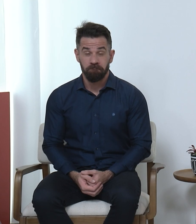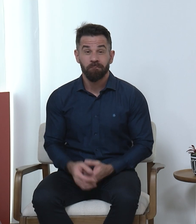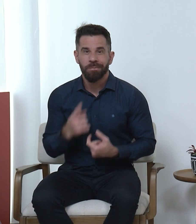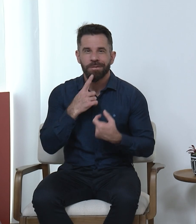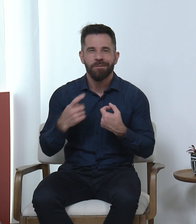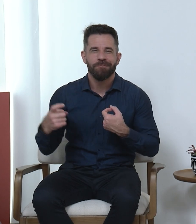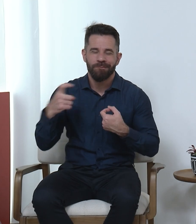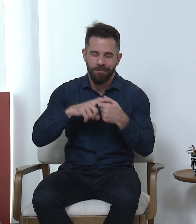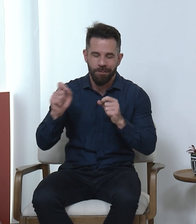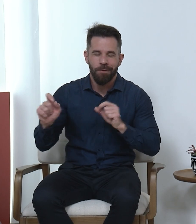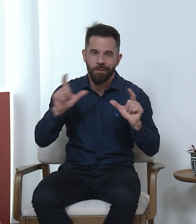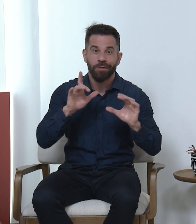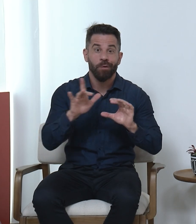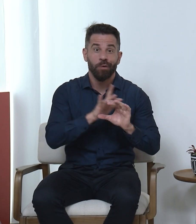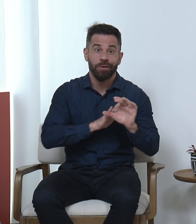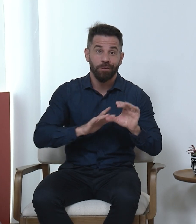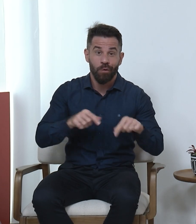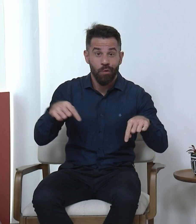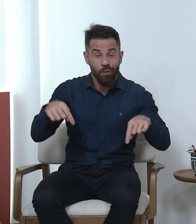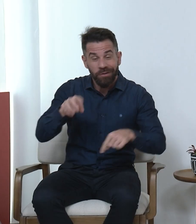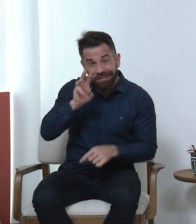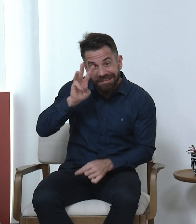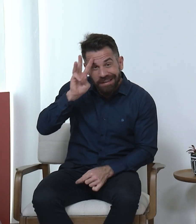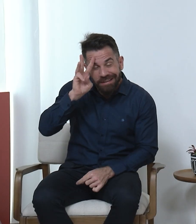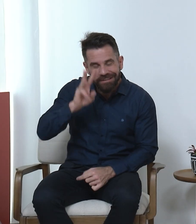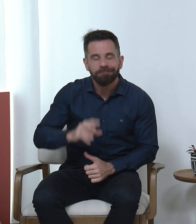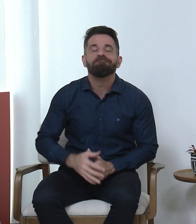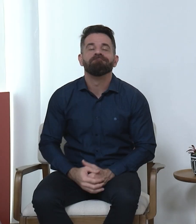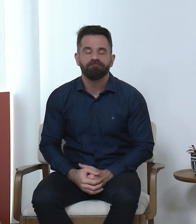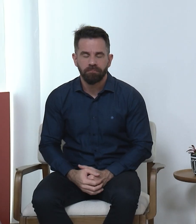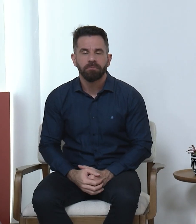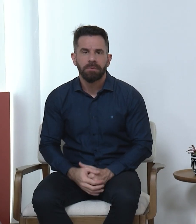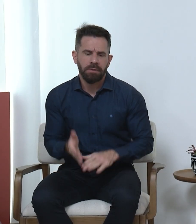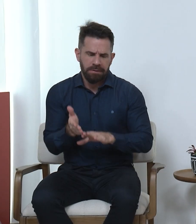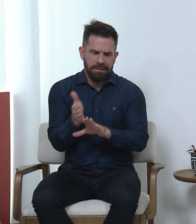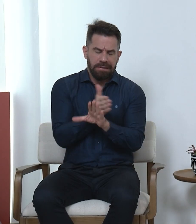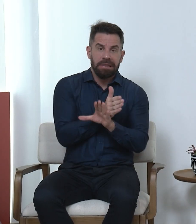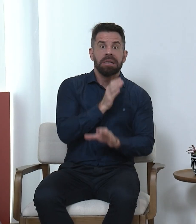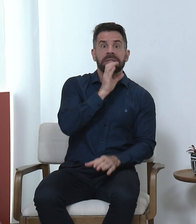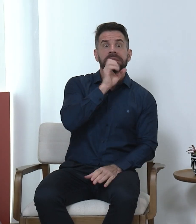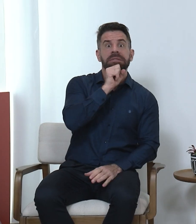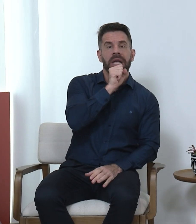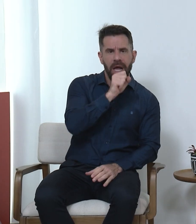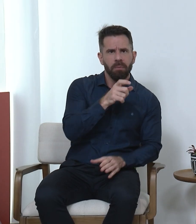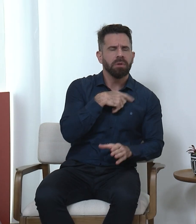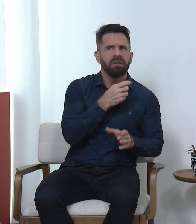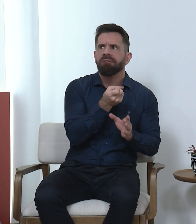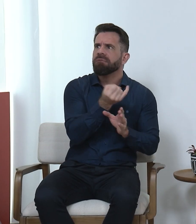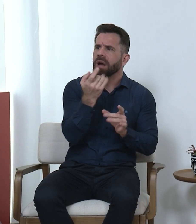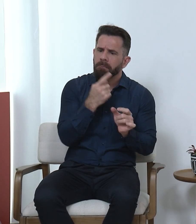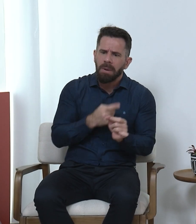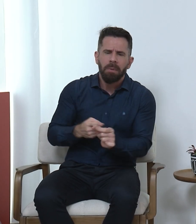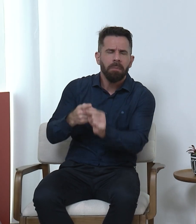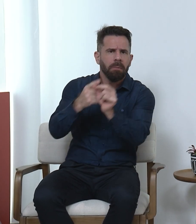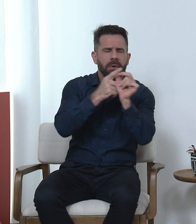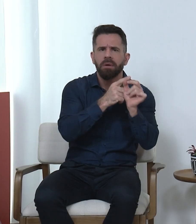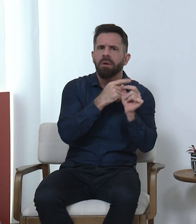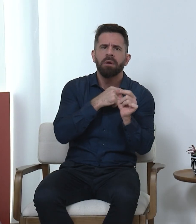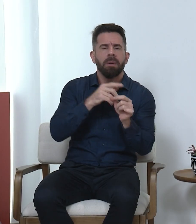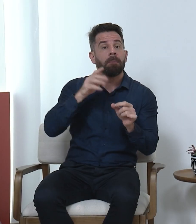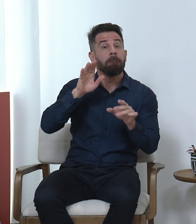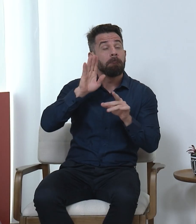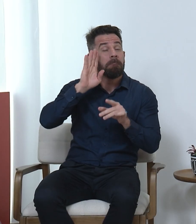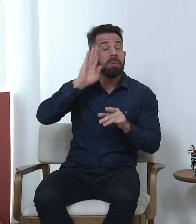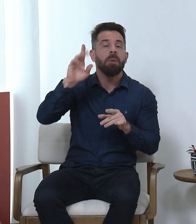Estamos de volta com Conexões dessa terça-feira. E no último sábado, pessoas de várias cidades do Brasil, principalmente